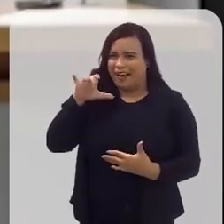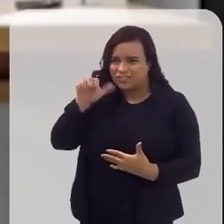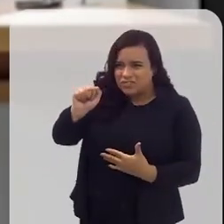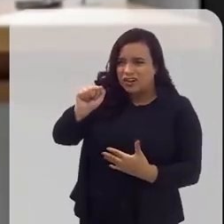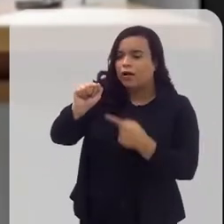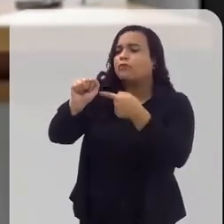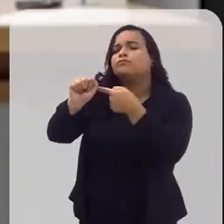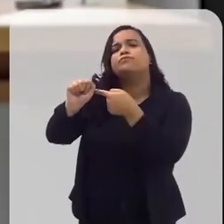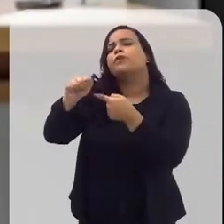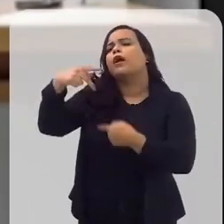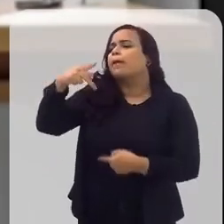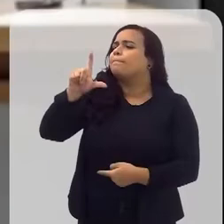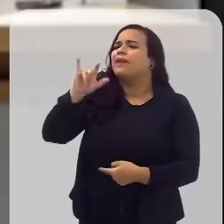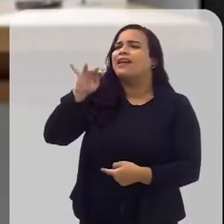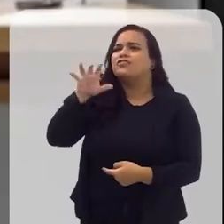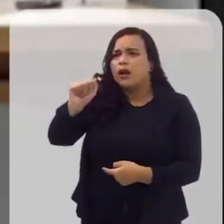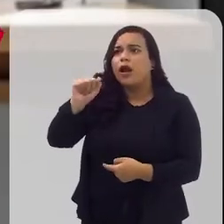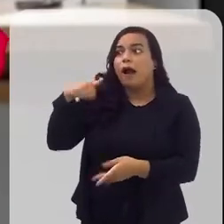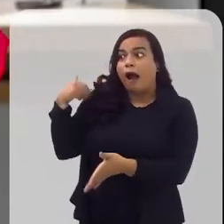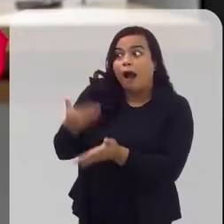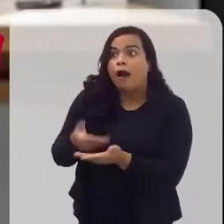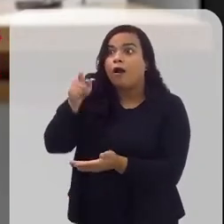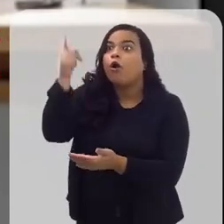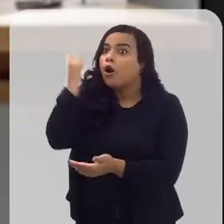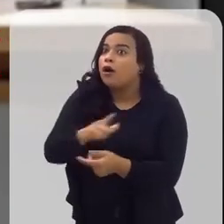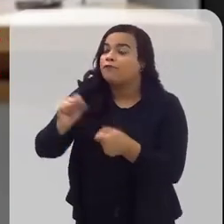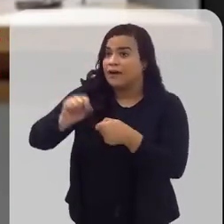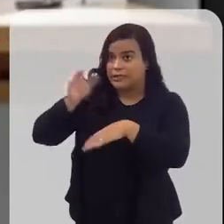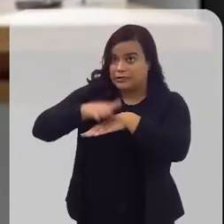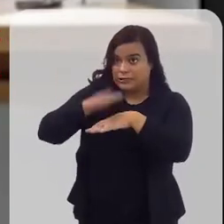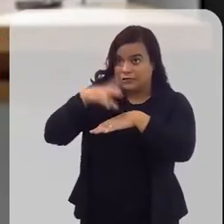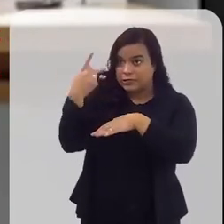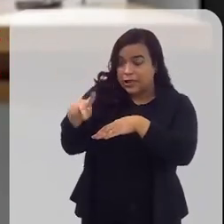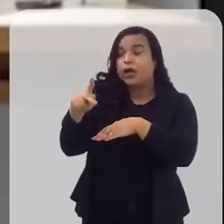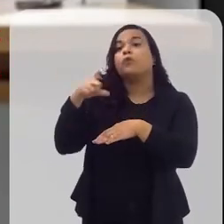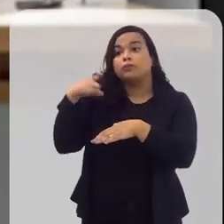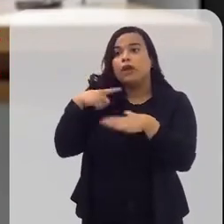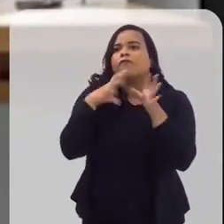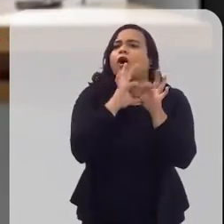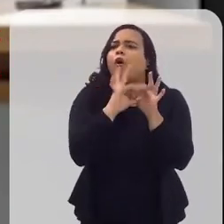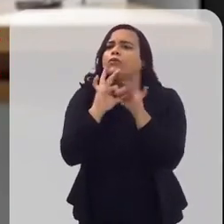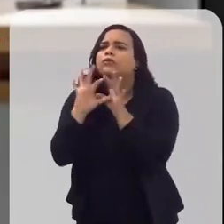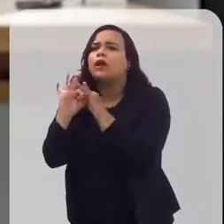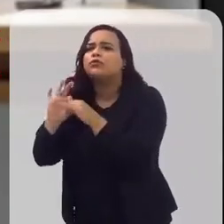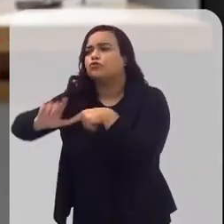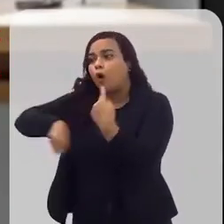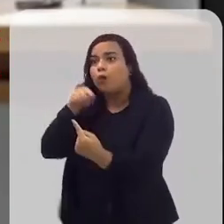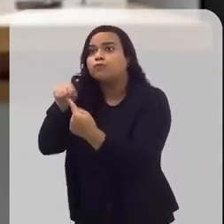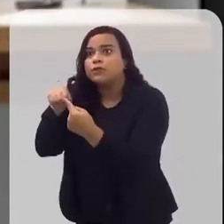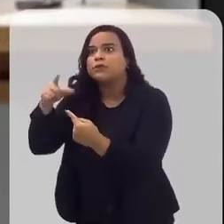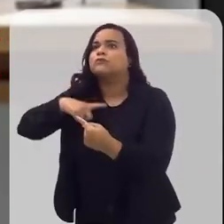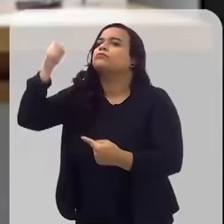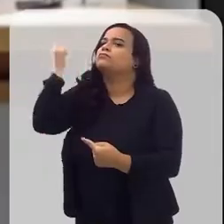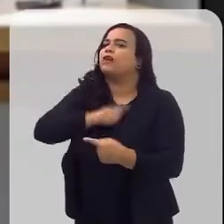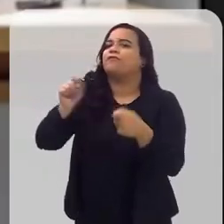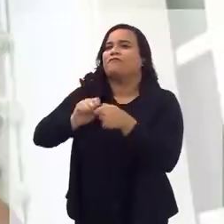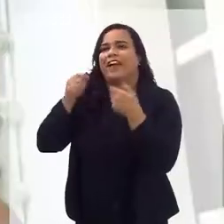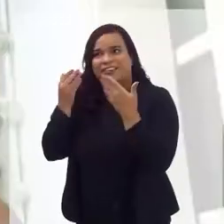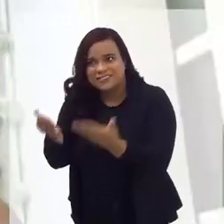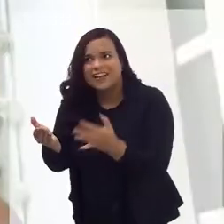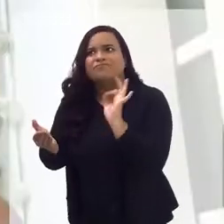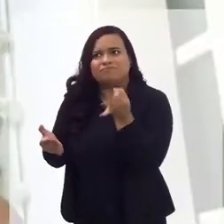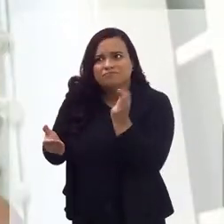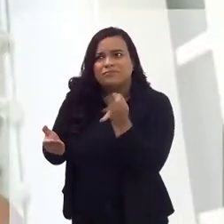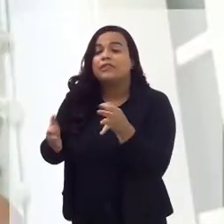fazer a cirurgia plástica, teve toda uma questão aí, todo um contexto que te levou para esse